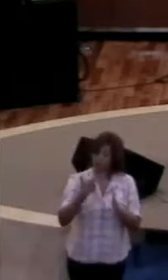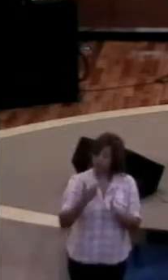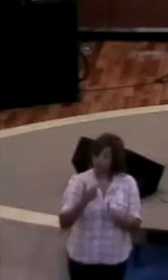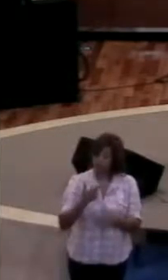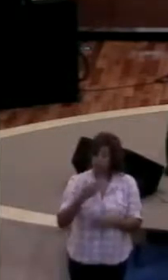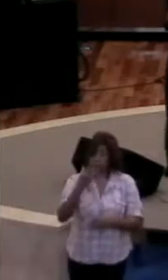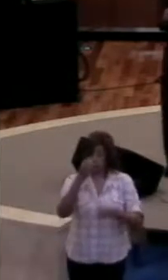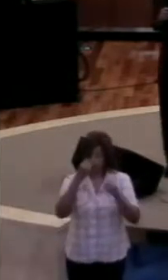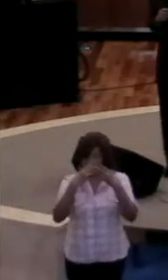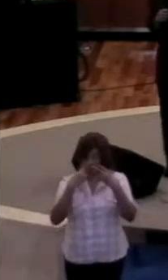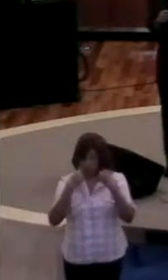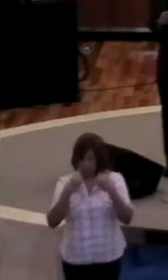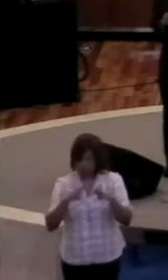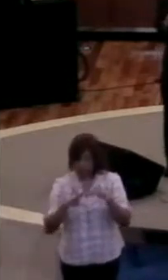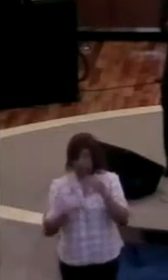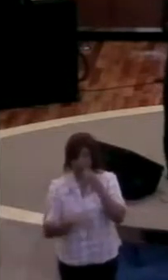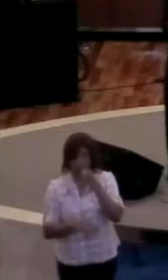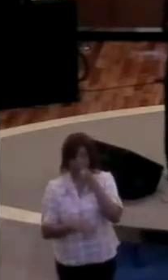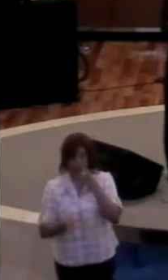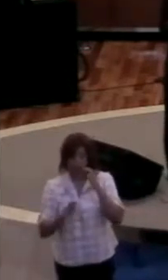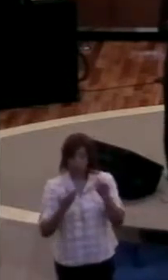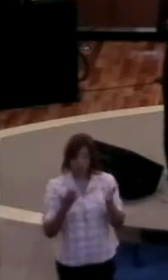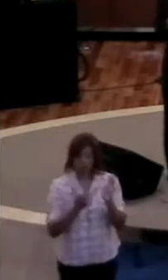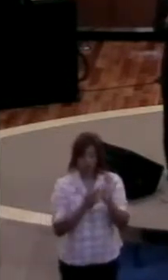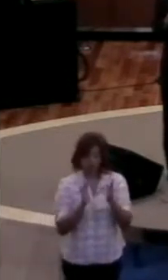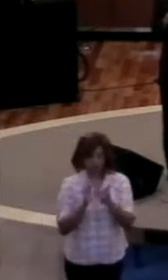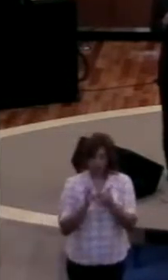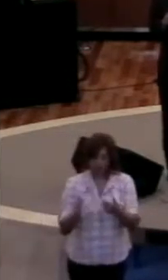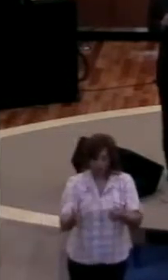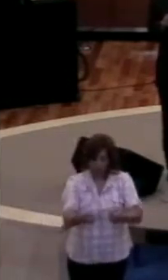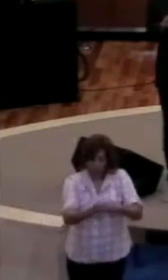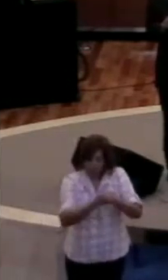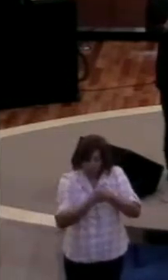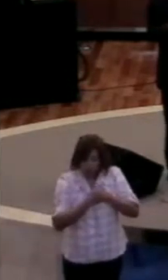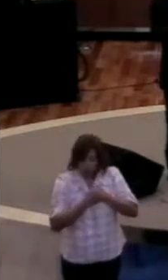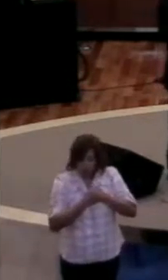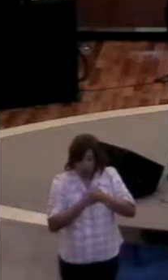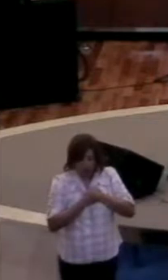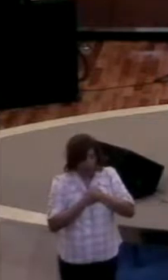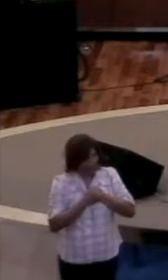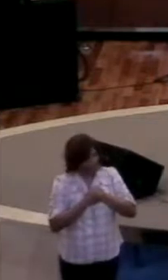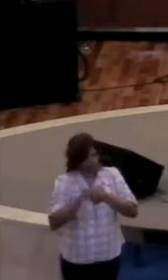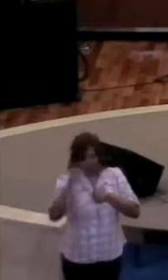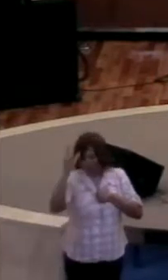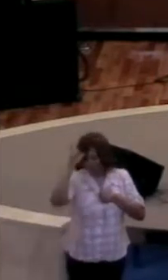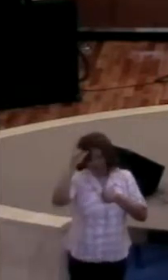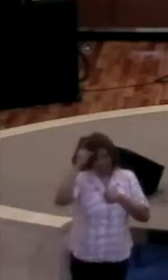vez: porque quando Jesus esconde, nem o diabo acha.